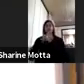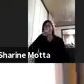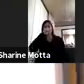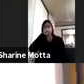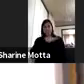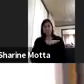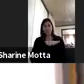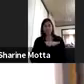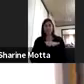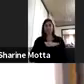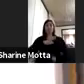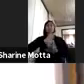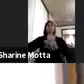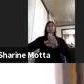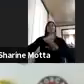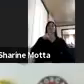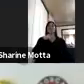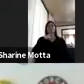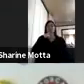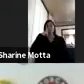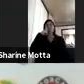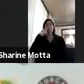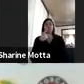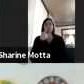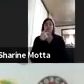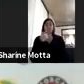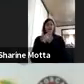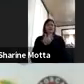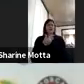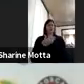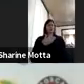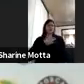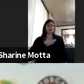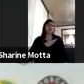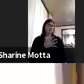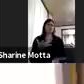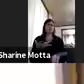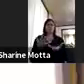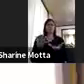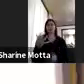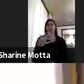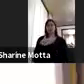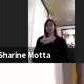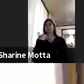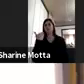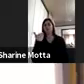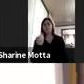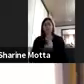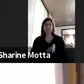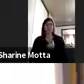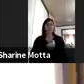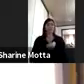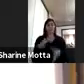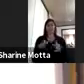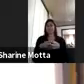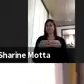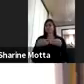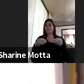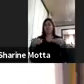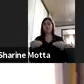merecer mais do que aquilo mesmo, de ter, né, de que a vida não tem nada melhor a oferecer. Por